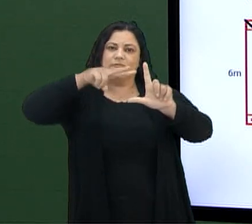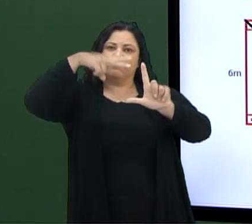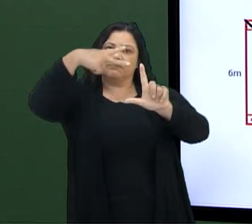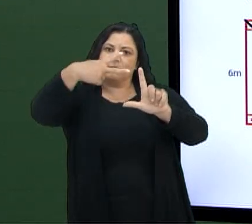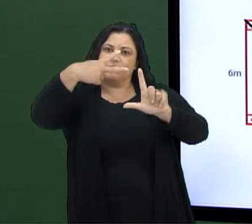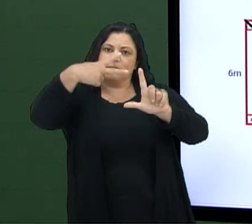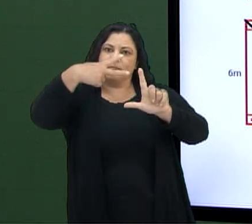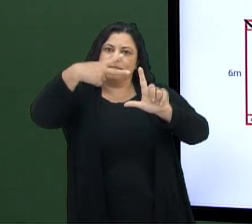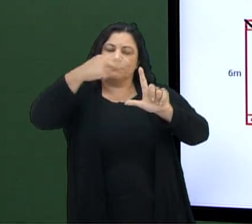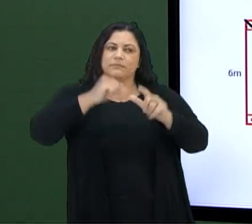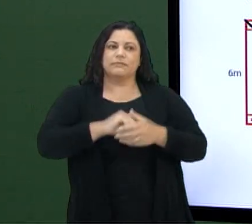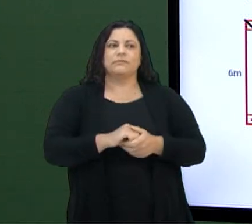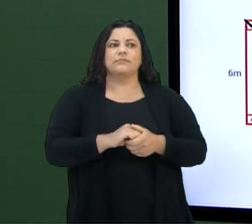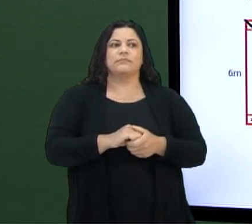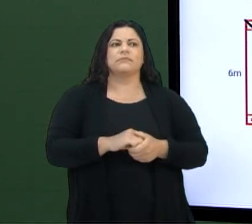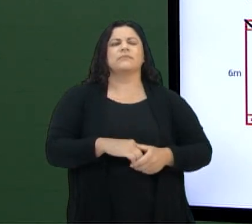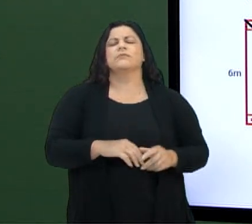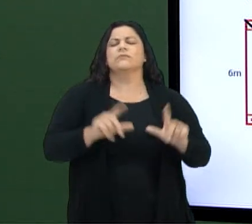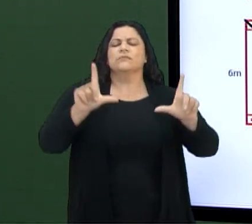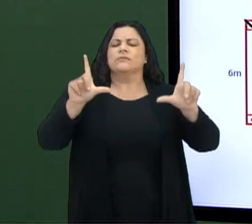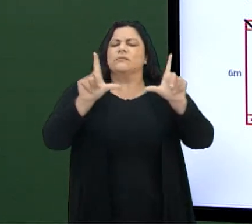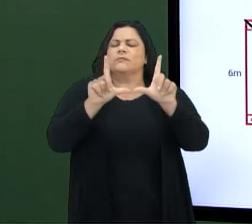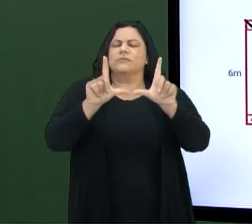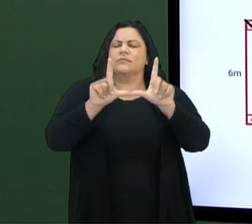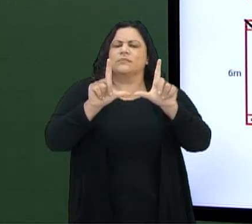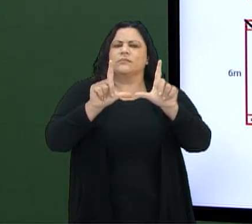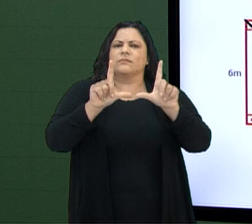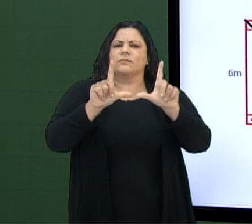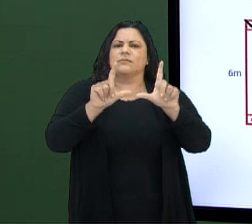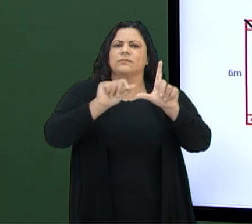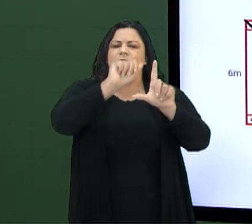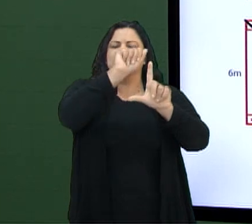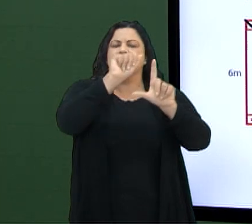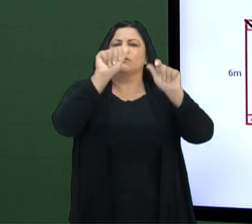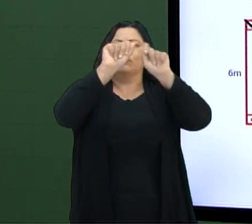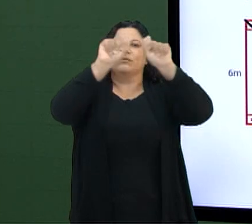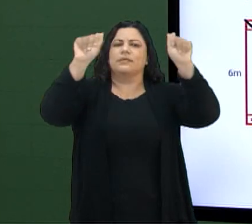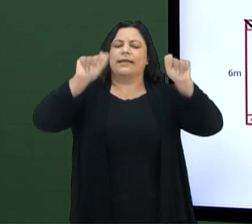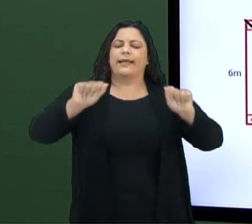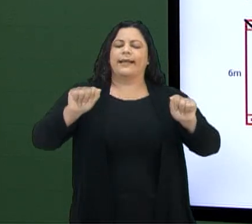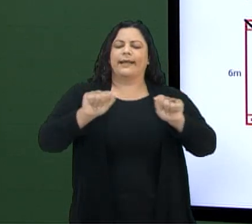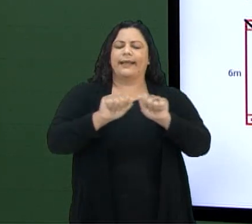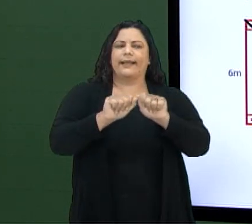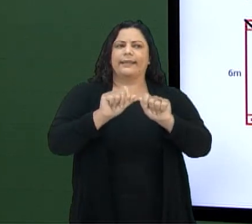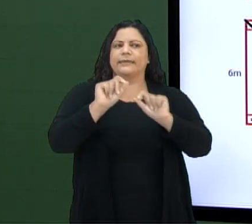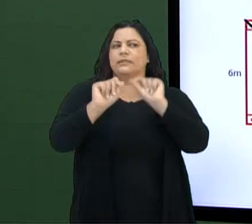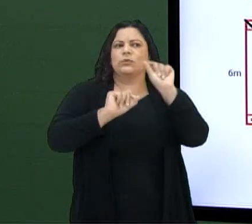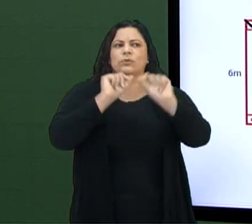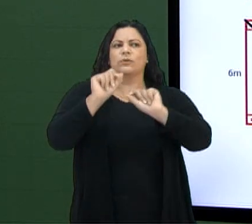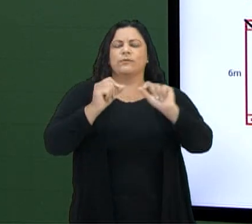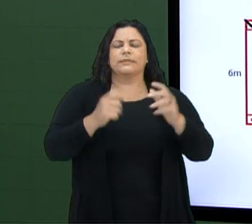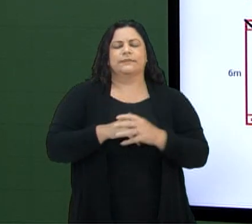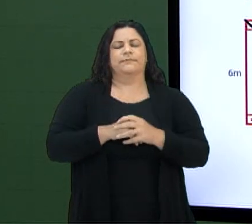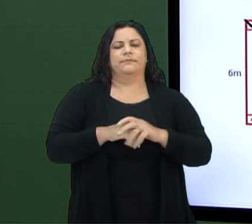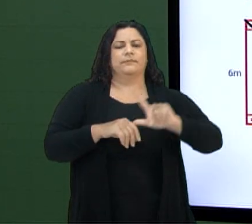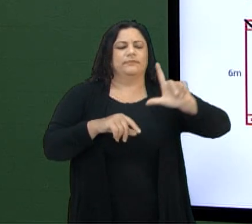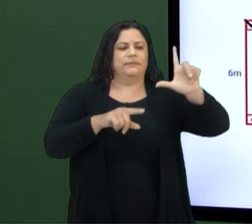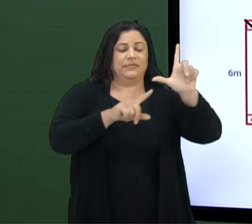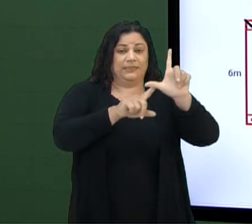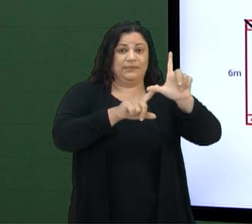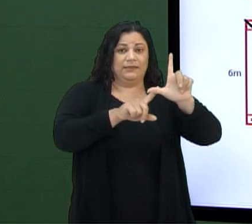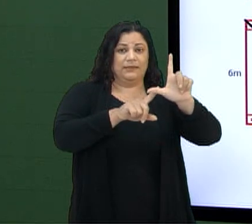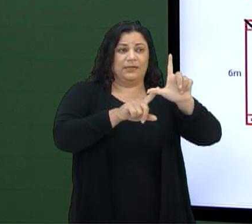ao quadrado equivale a 36. Qual que vai ser o tamanho do lado? O lado vai ser a raiz quadrada de